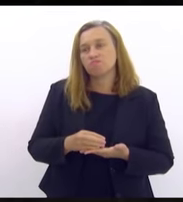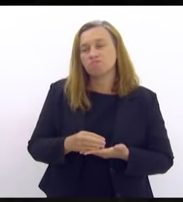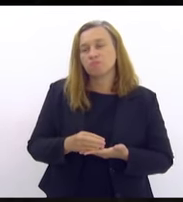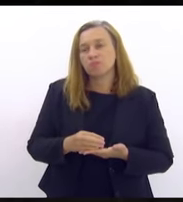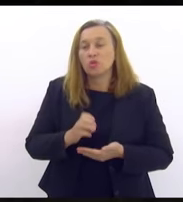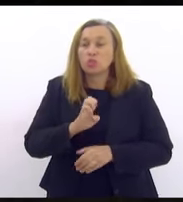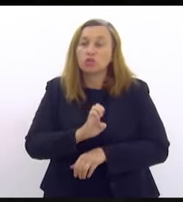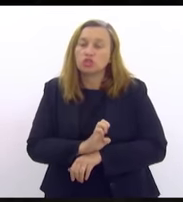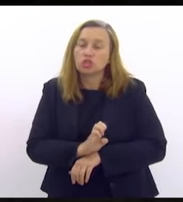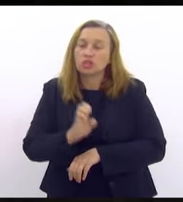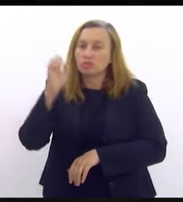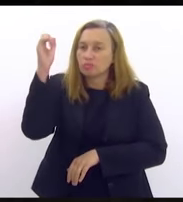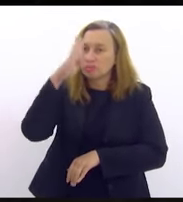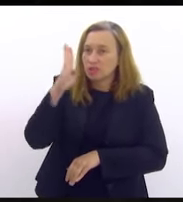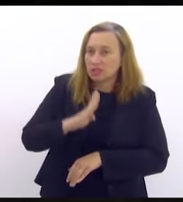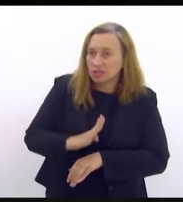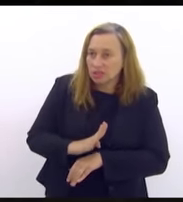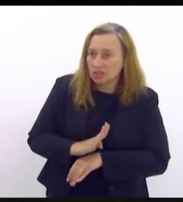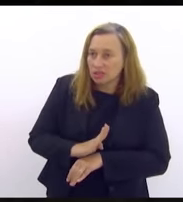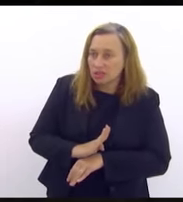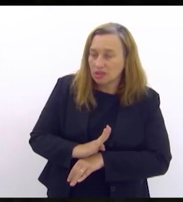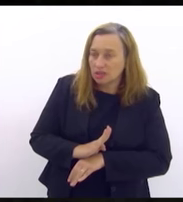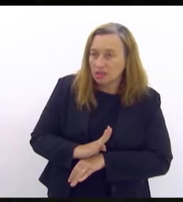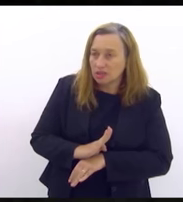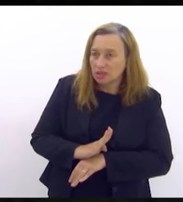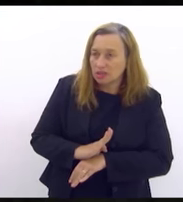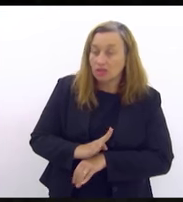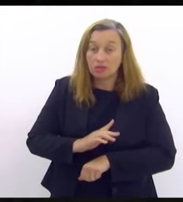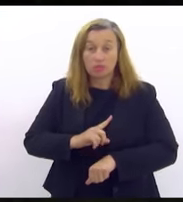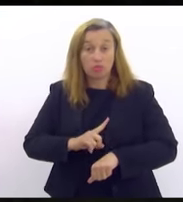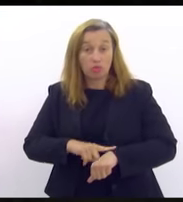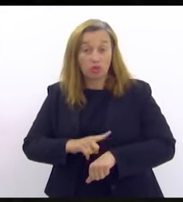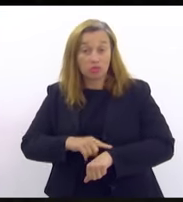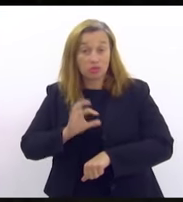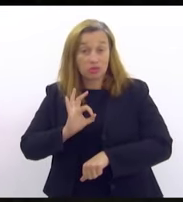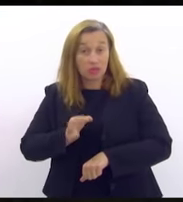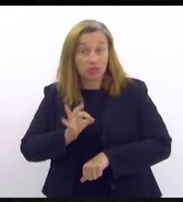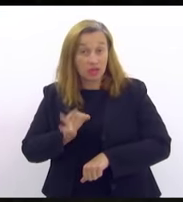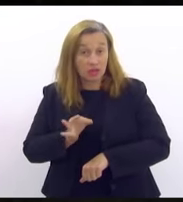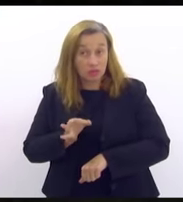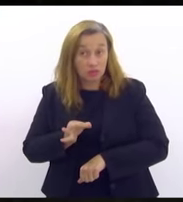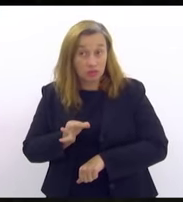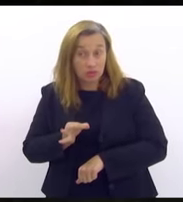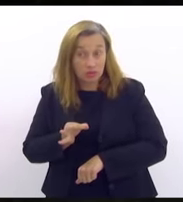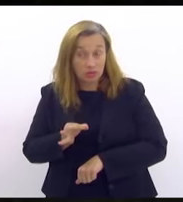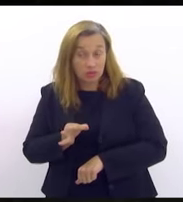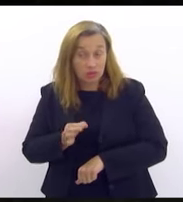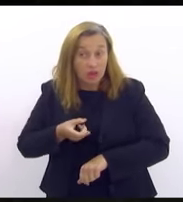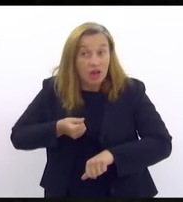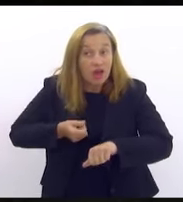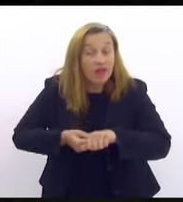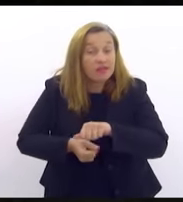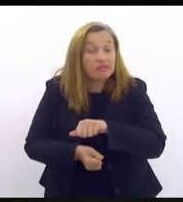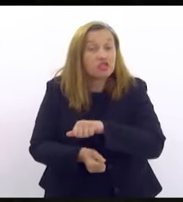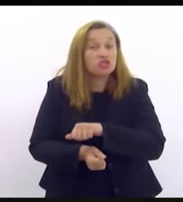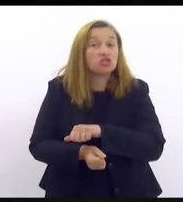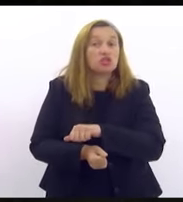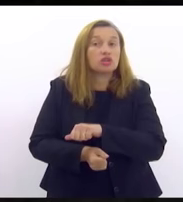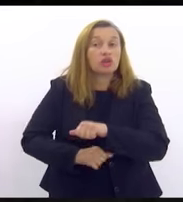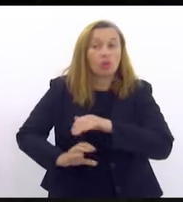estado brasileiro a partir de um determinado momento passou a investir a